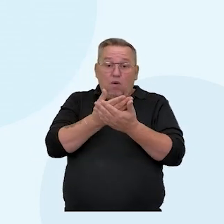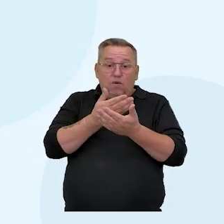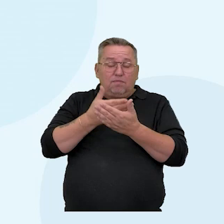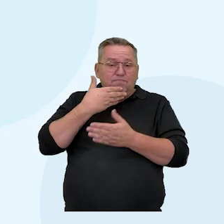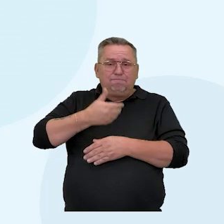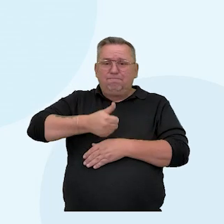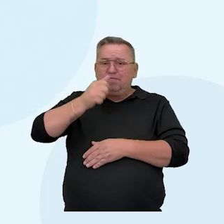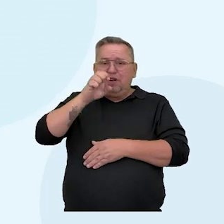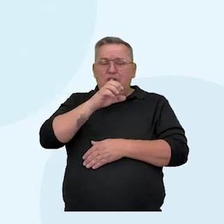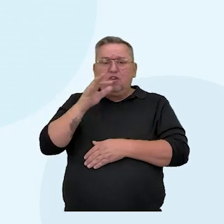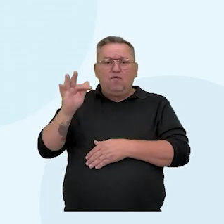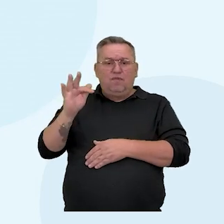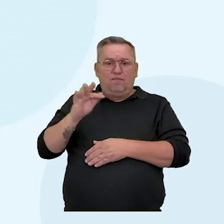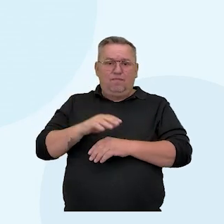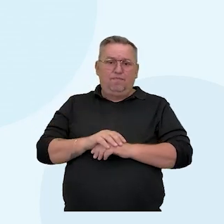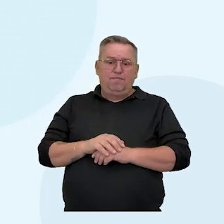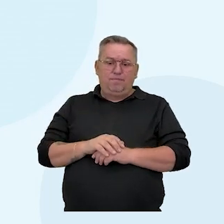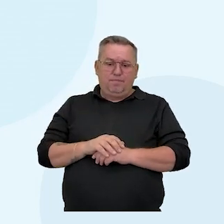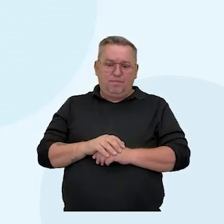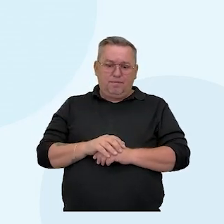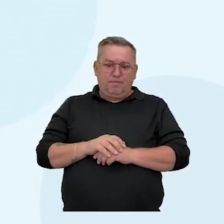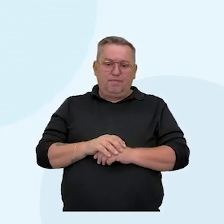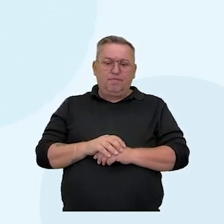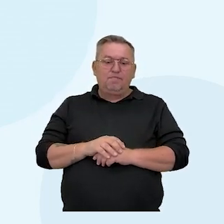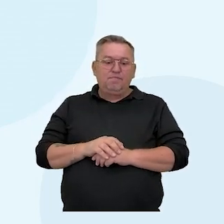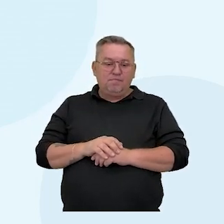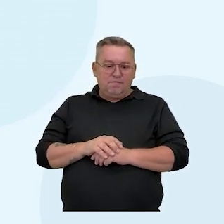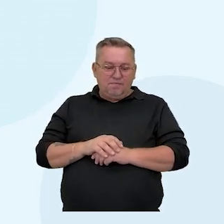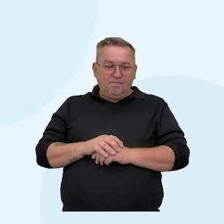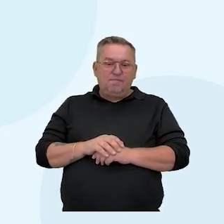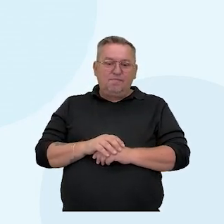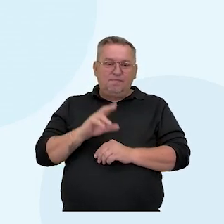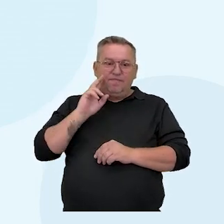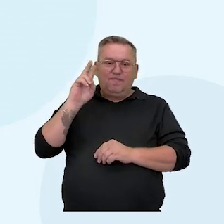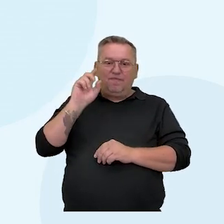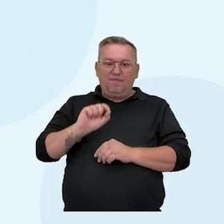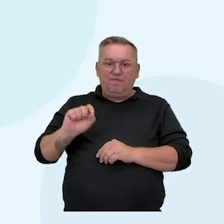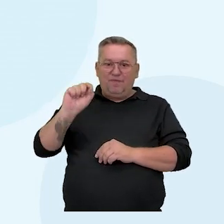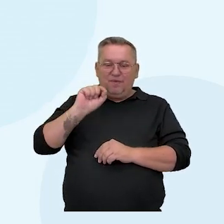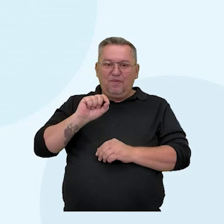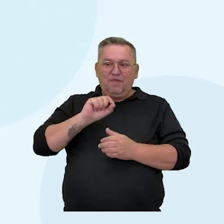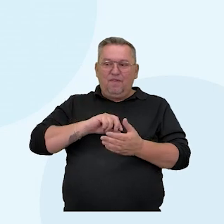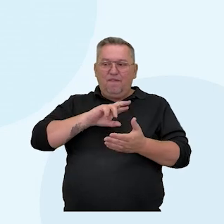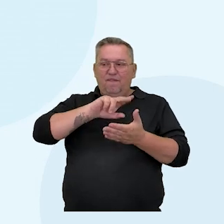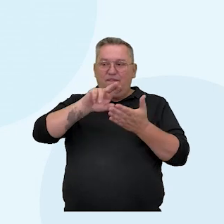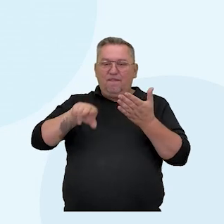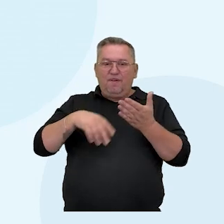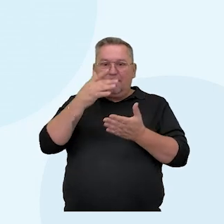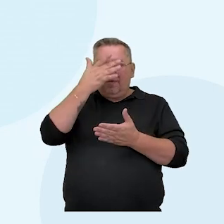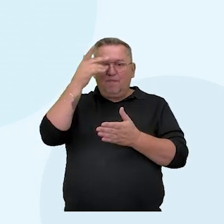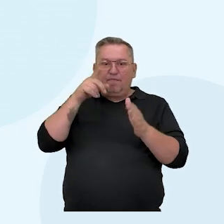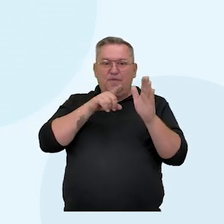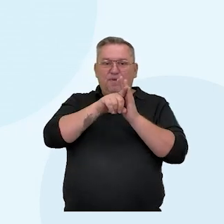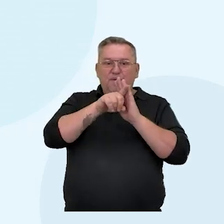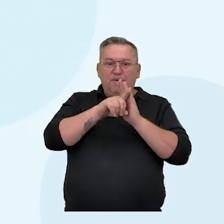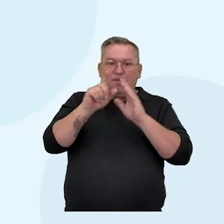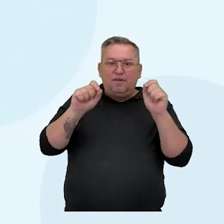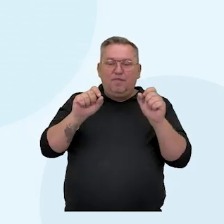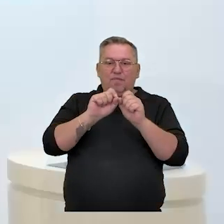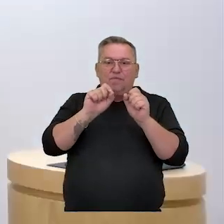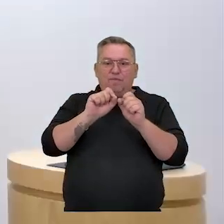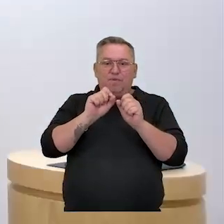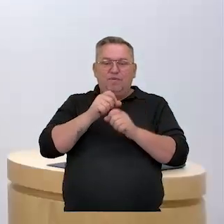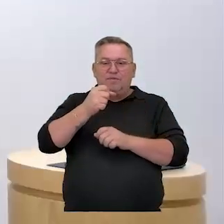ensino fundamental? What was your favorite class in elementary school? Vocês estão vendo que são várias perguntas aqui que vocês podem entrevistar